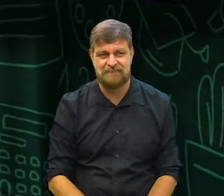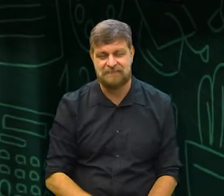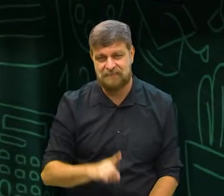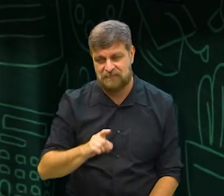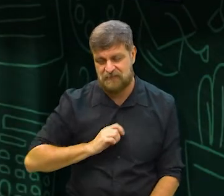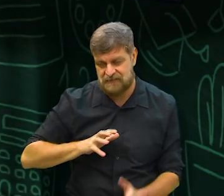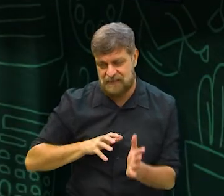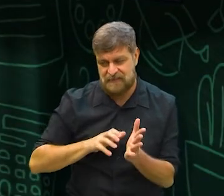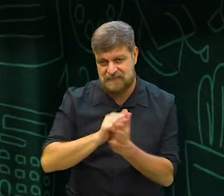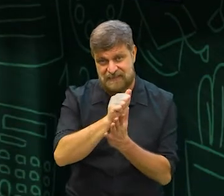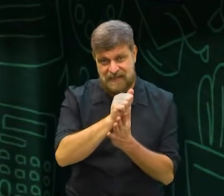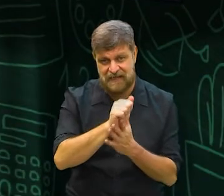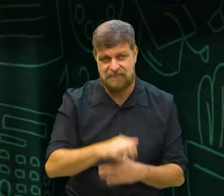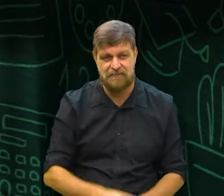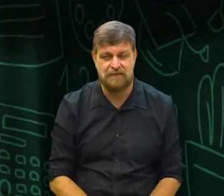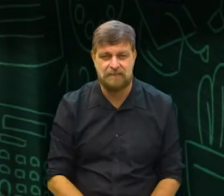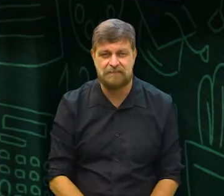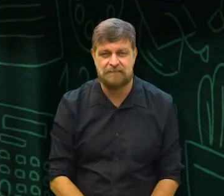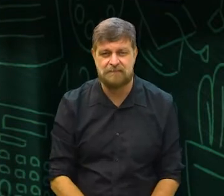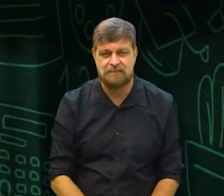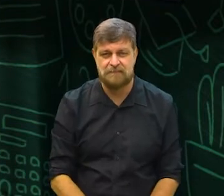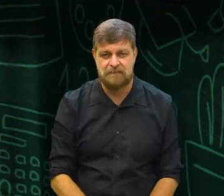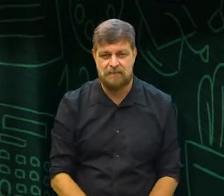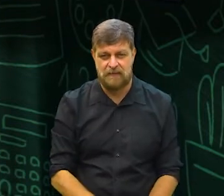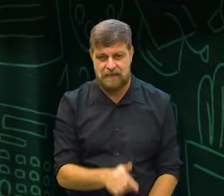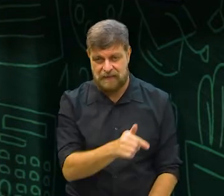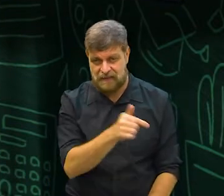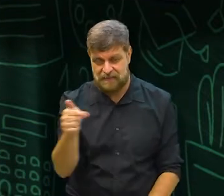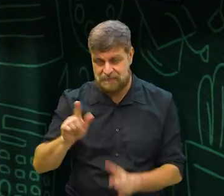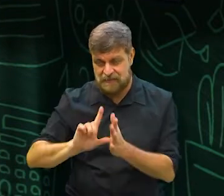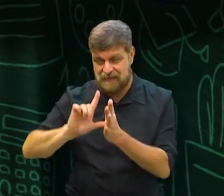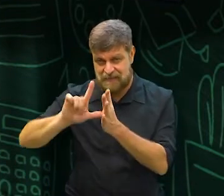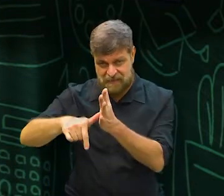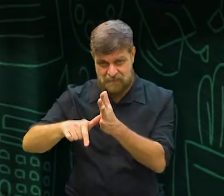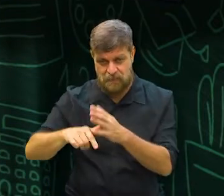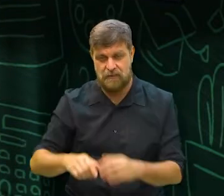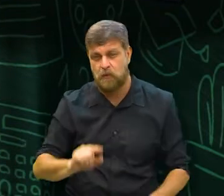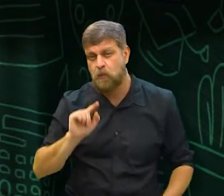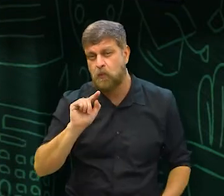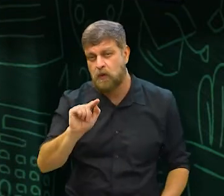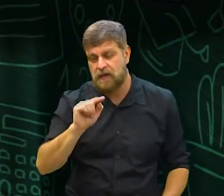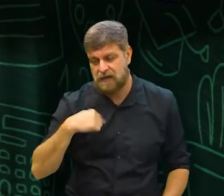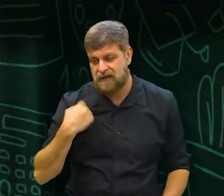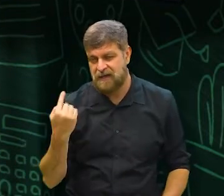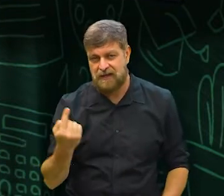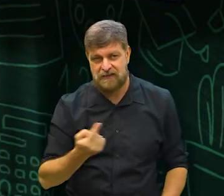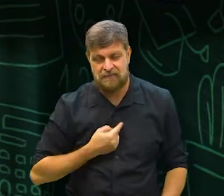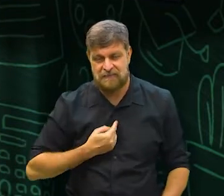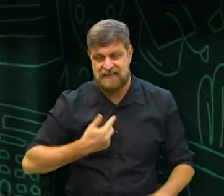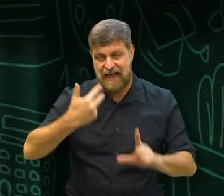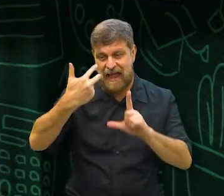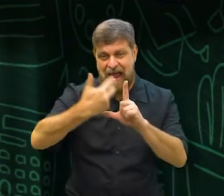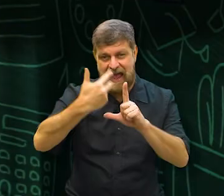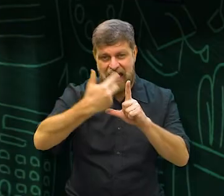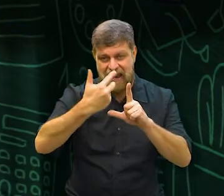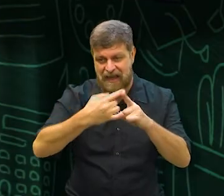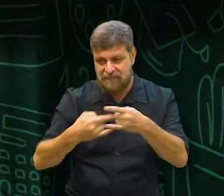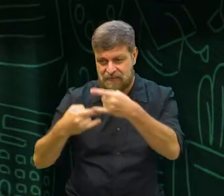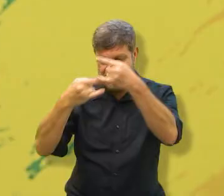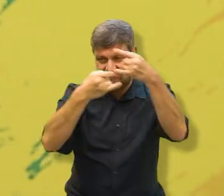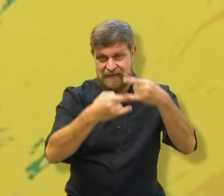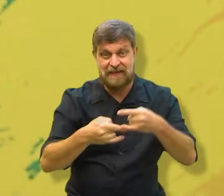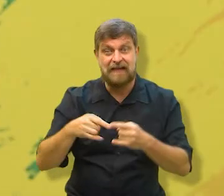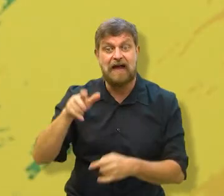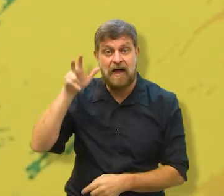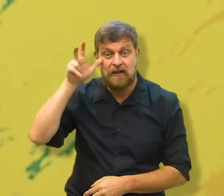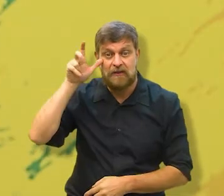E aí você se inscreve, e aí na semana que vem, inclusive, nós vamos fazer várias lives pelo nosso Instagram.